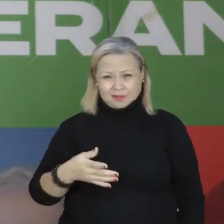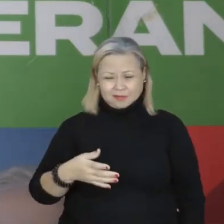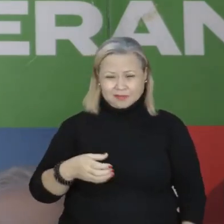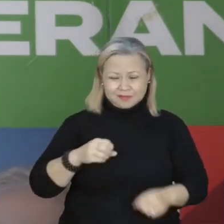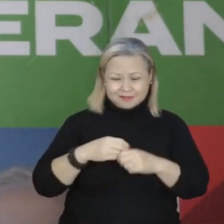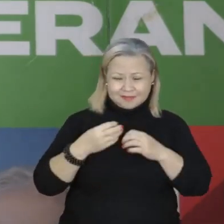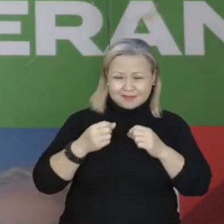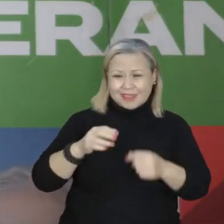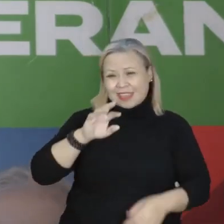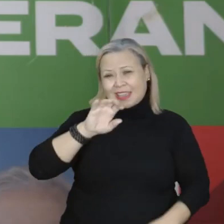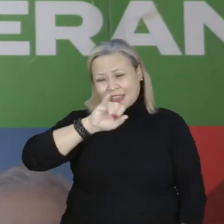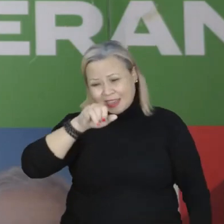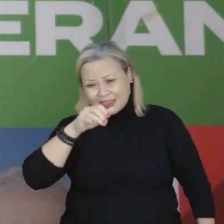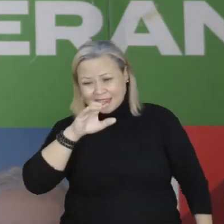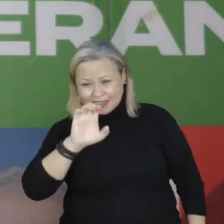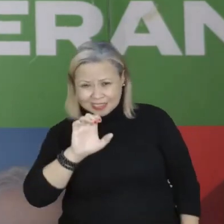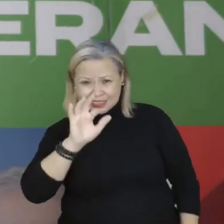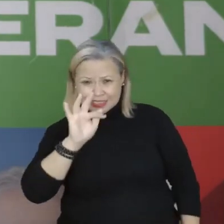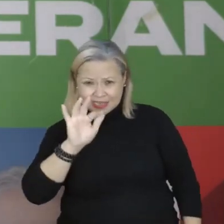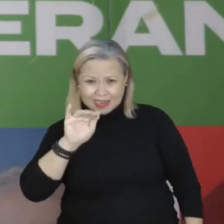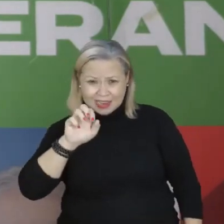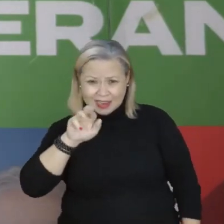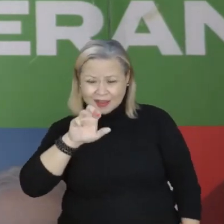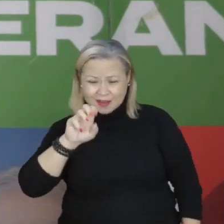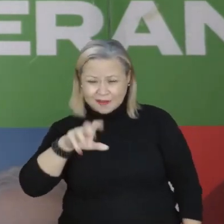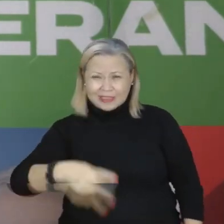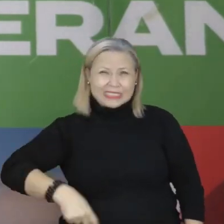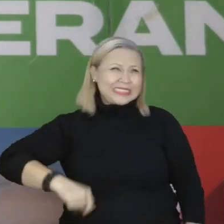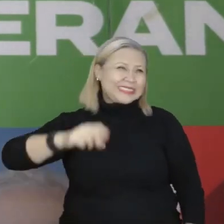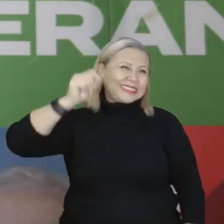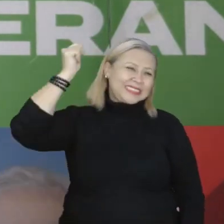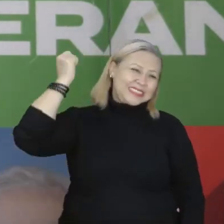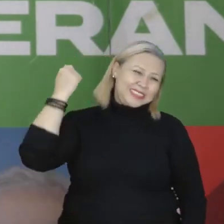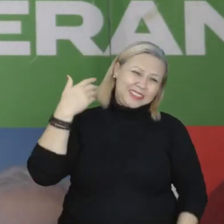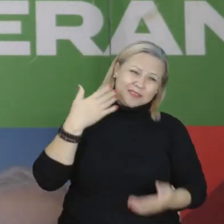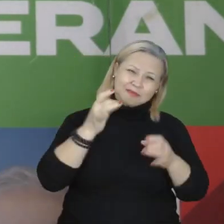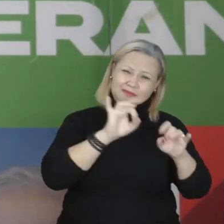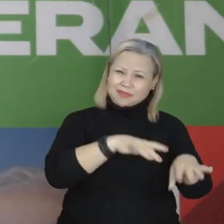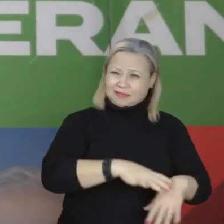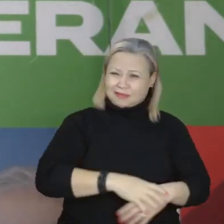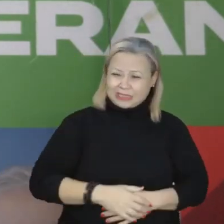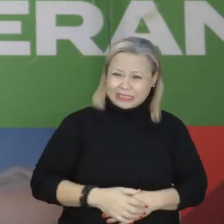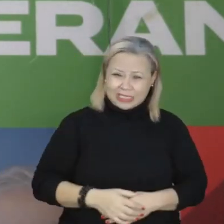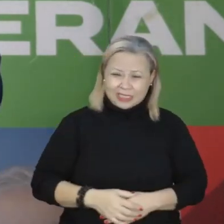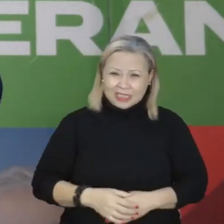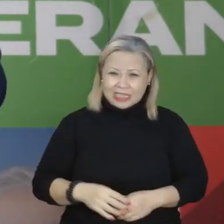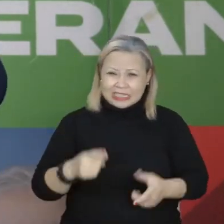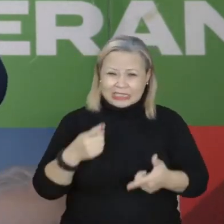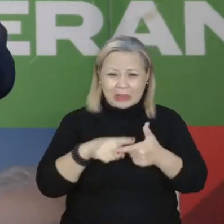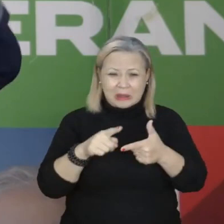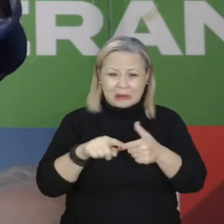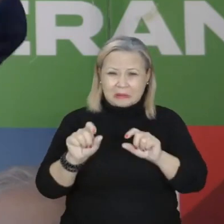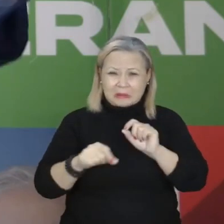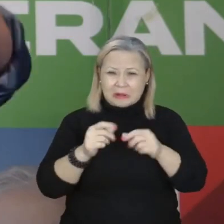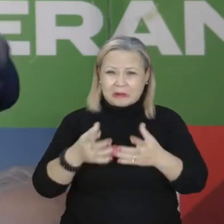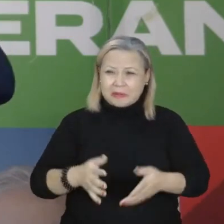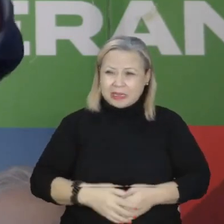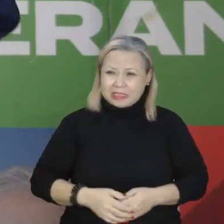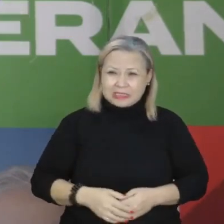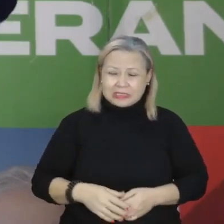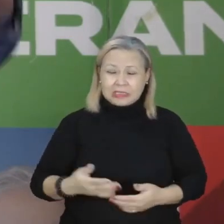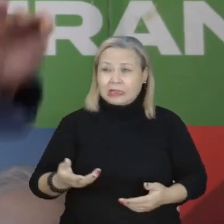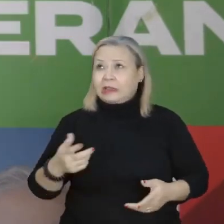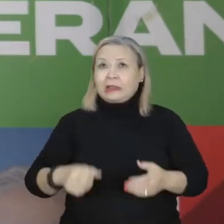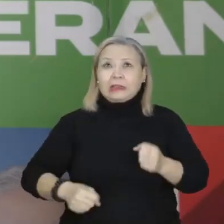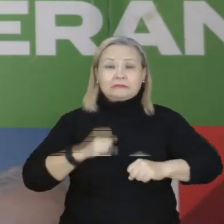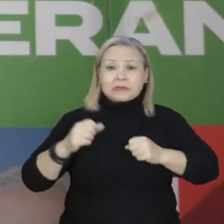ele está colhendo. Prendo vento, colhe tempestade. E ele corre, ele se apavora para tentar desmentir,